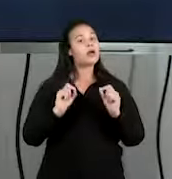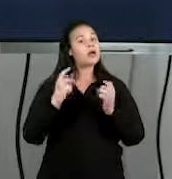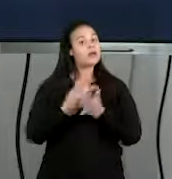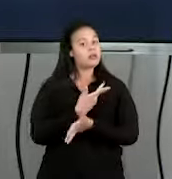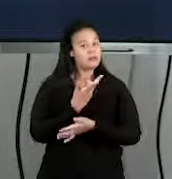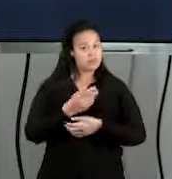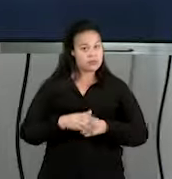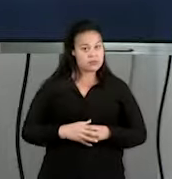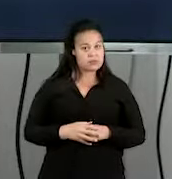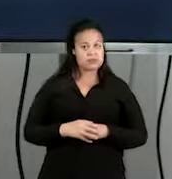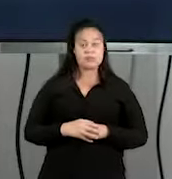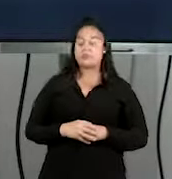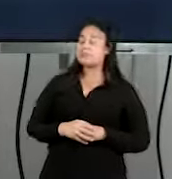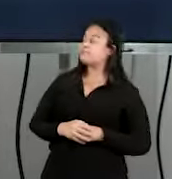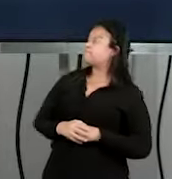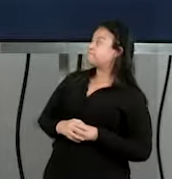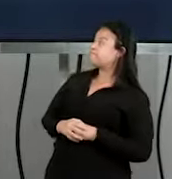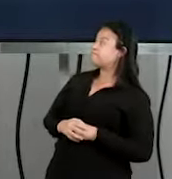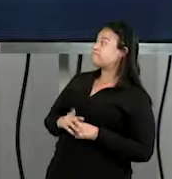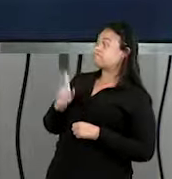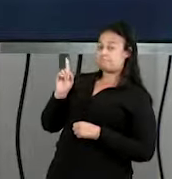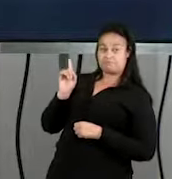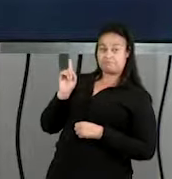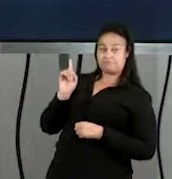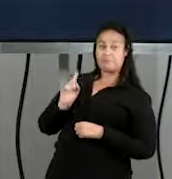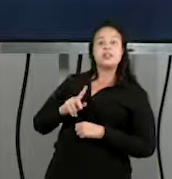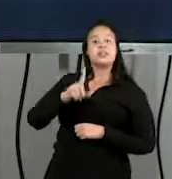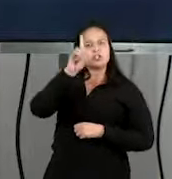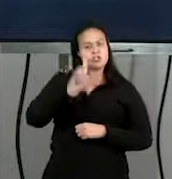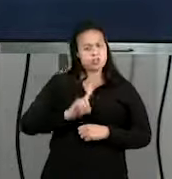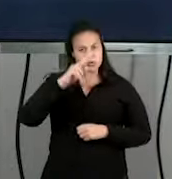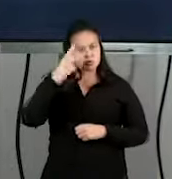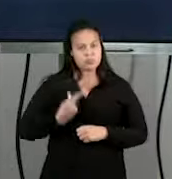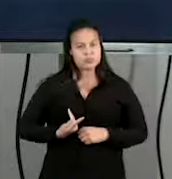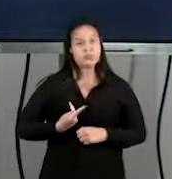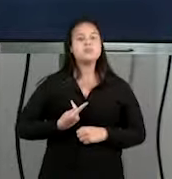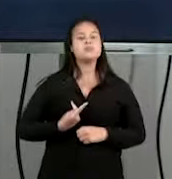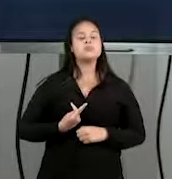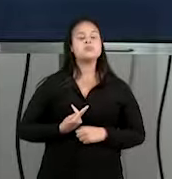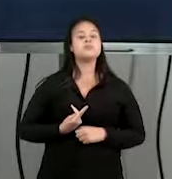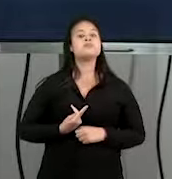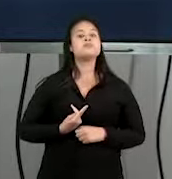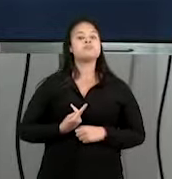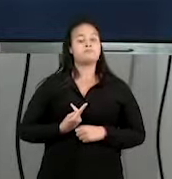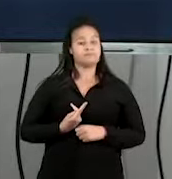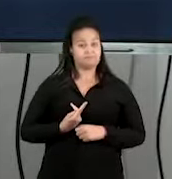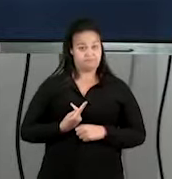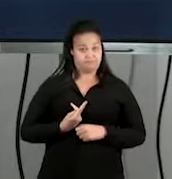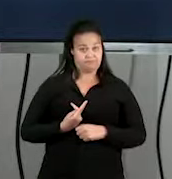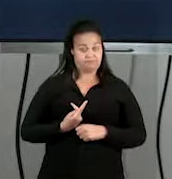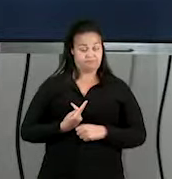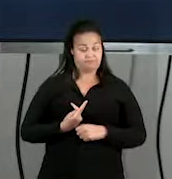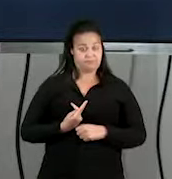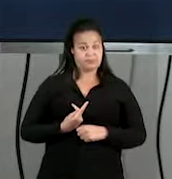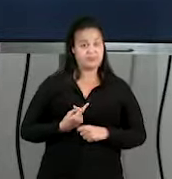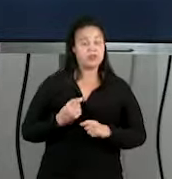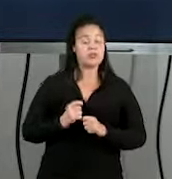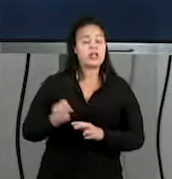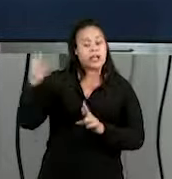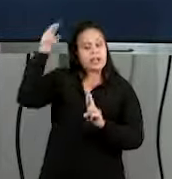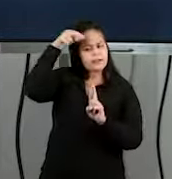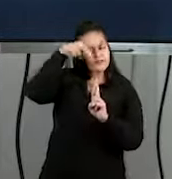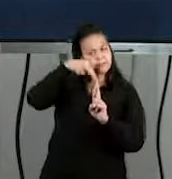acontece? Os direitos humanos, eles são um ideal de que todas as pessoas tivessem